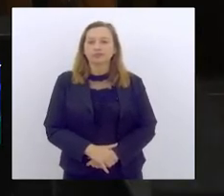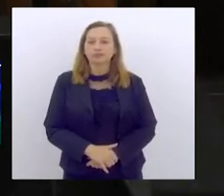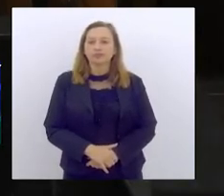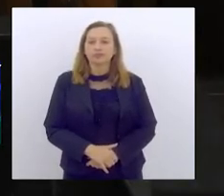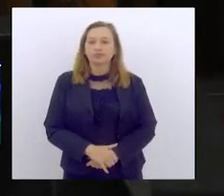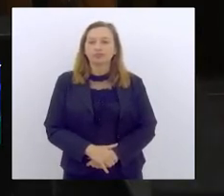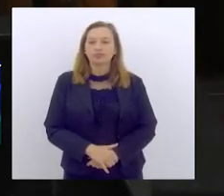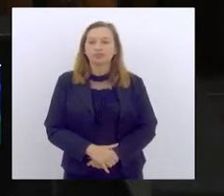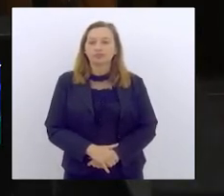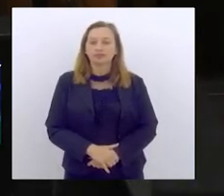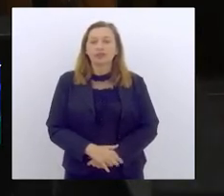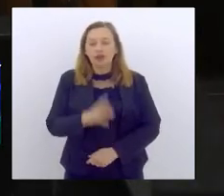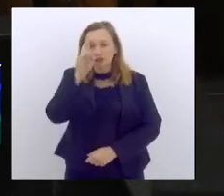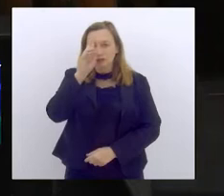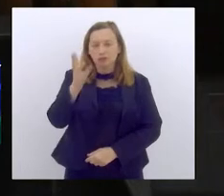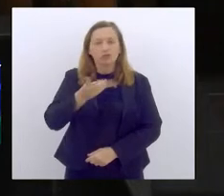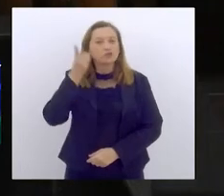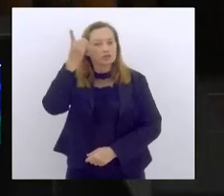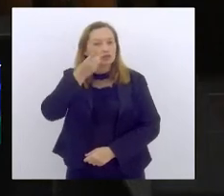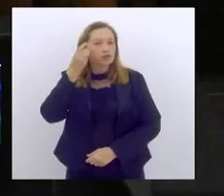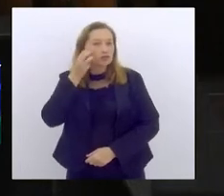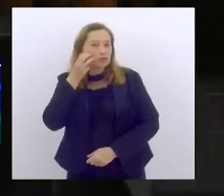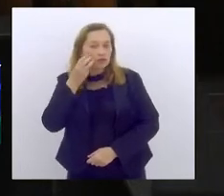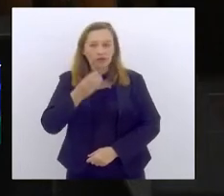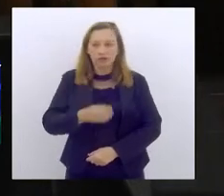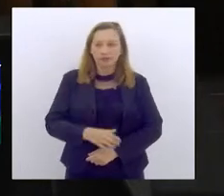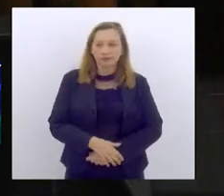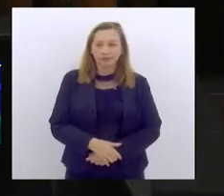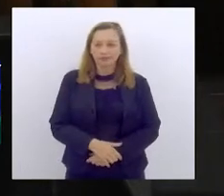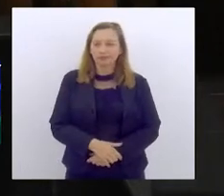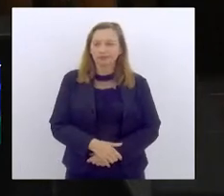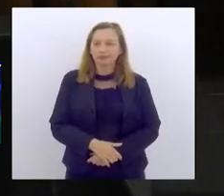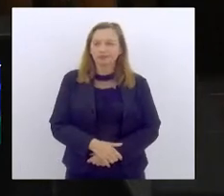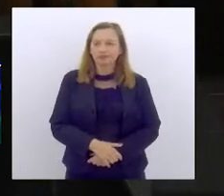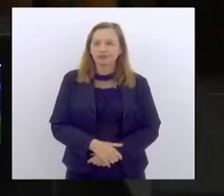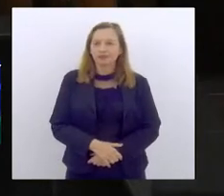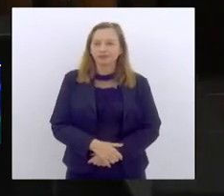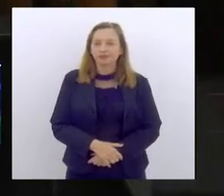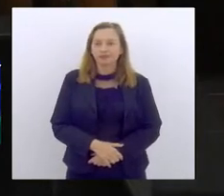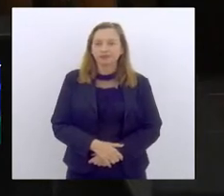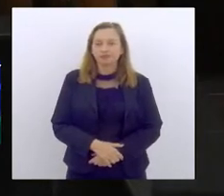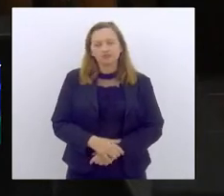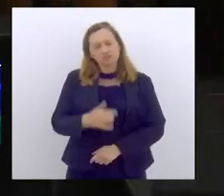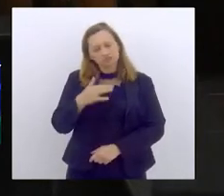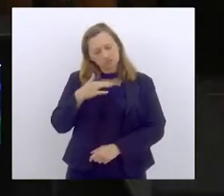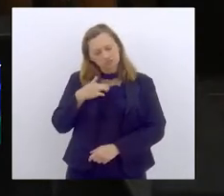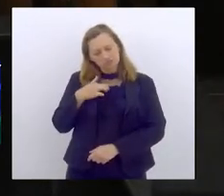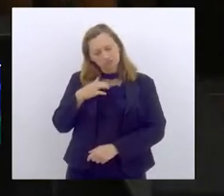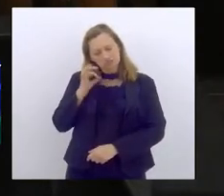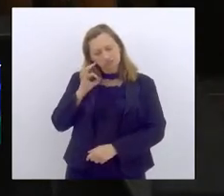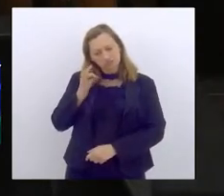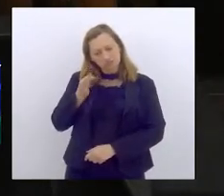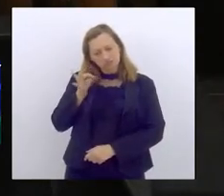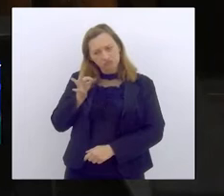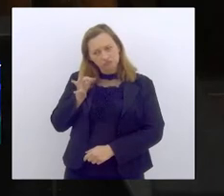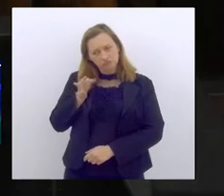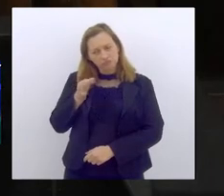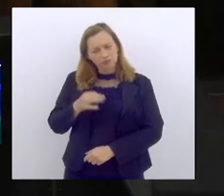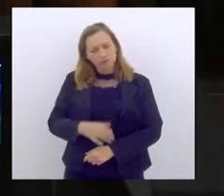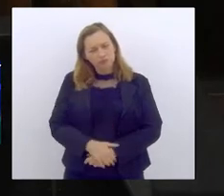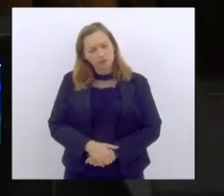E se o deputado waldeck e eu constantemente eu